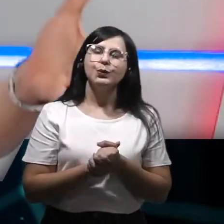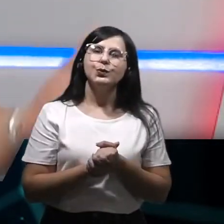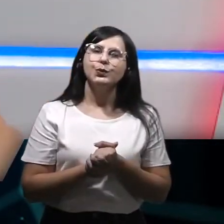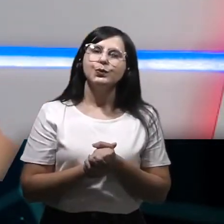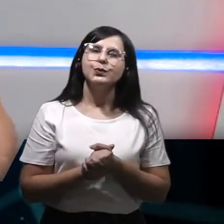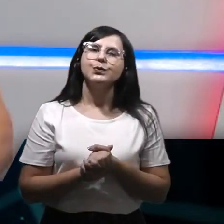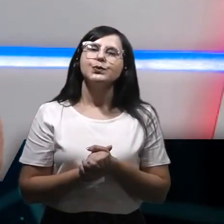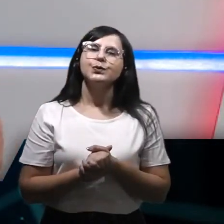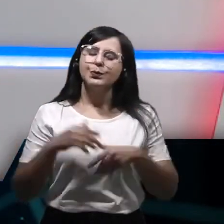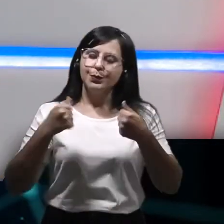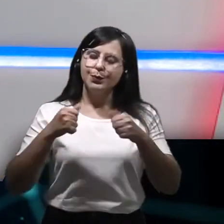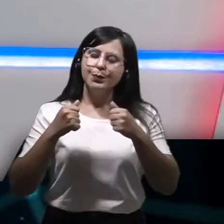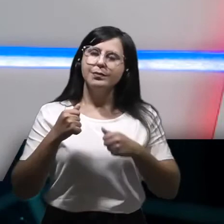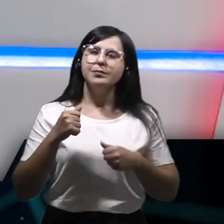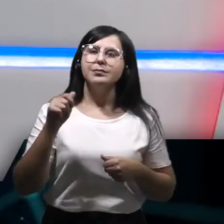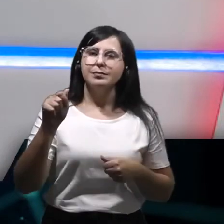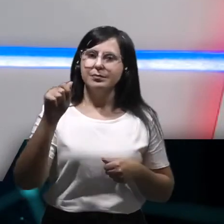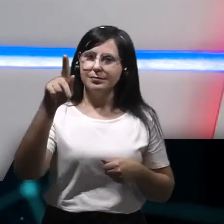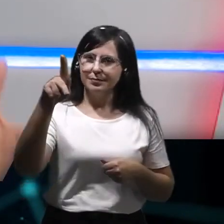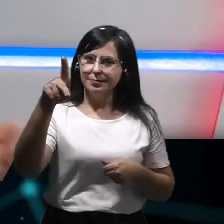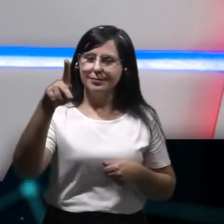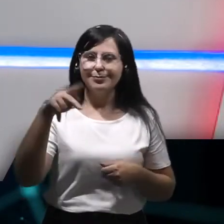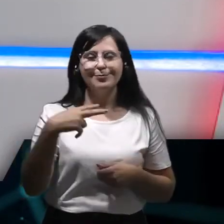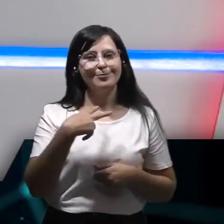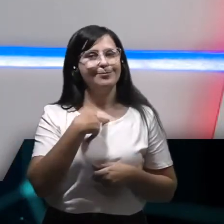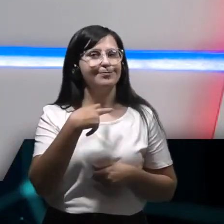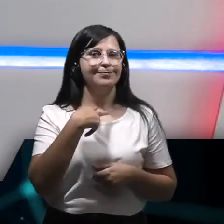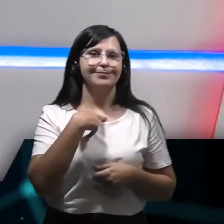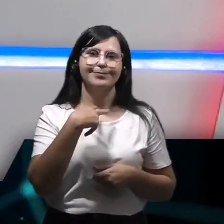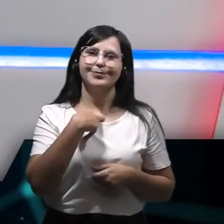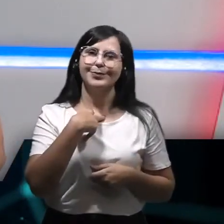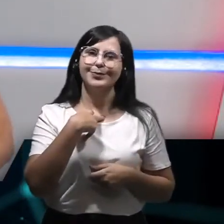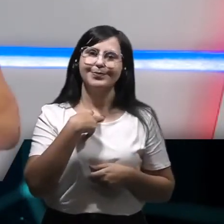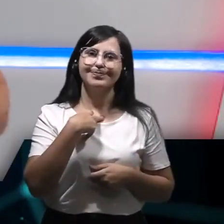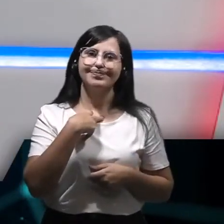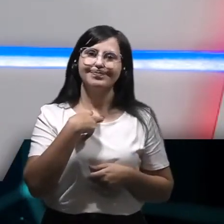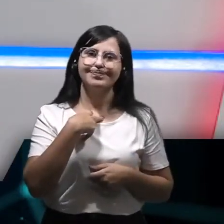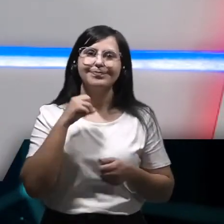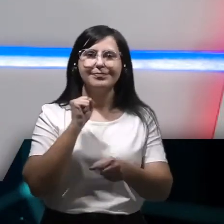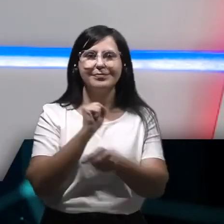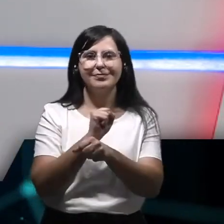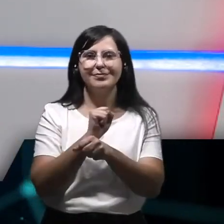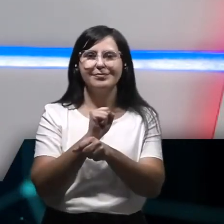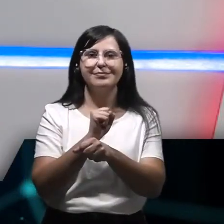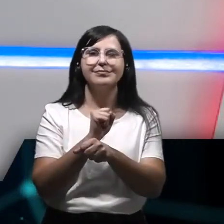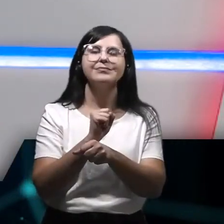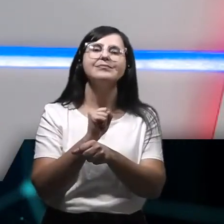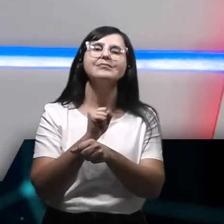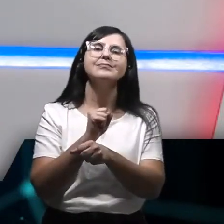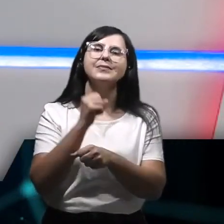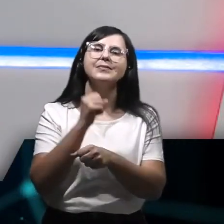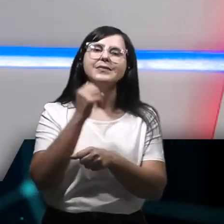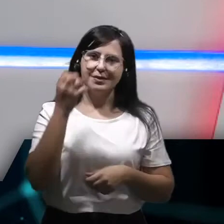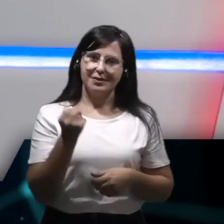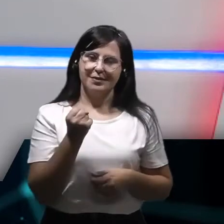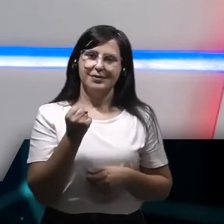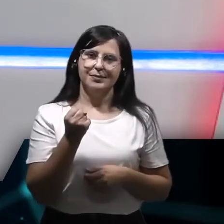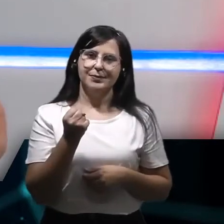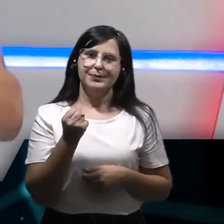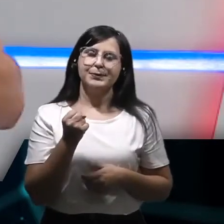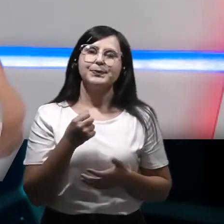os funcionários ativos, naturalmente, e ele não pode ficar sem receber. Ainda hoje, nós temos muita gente